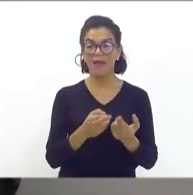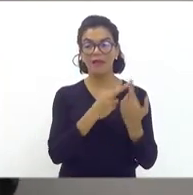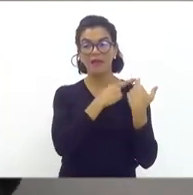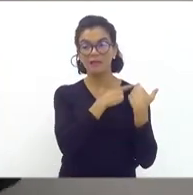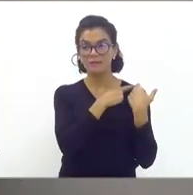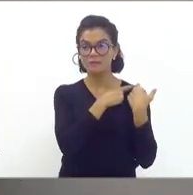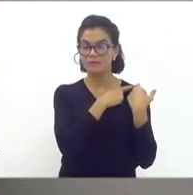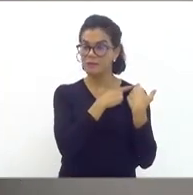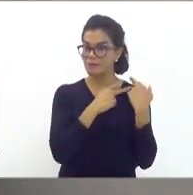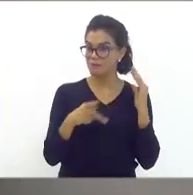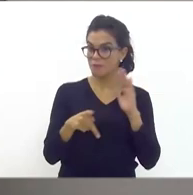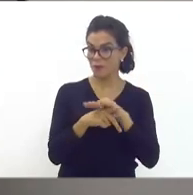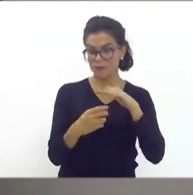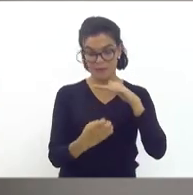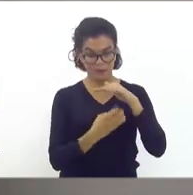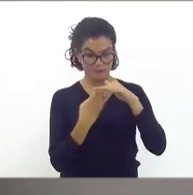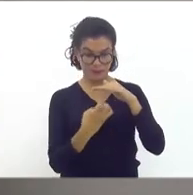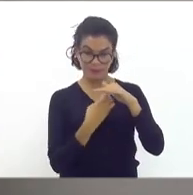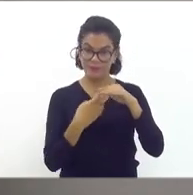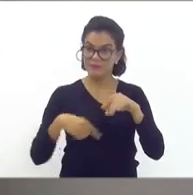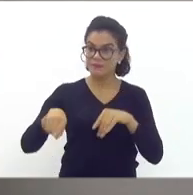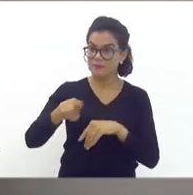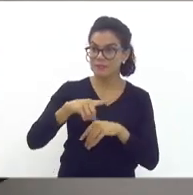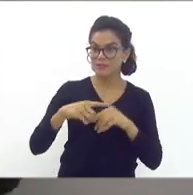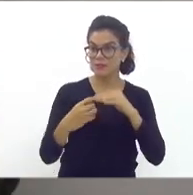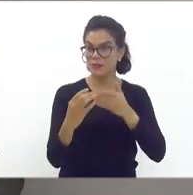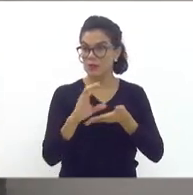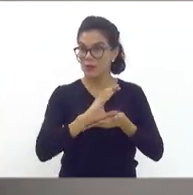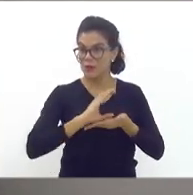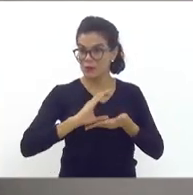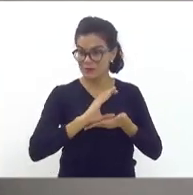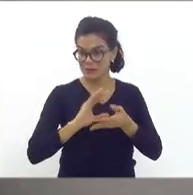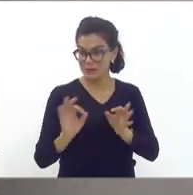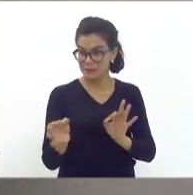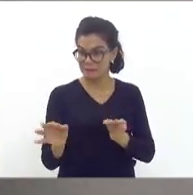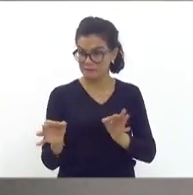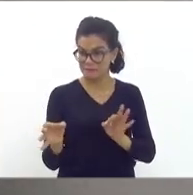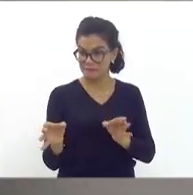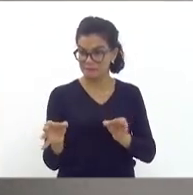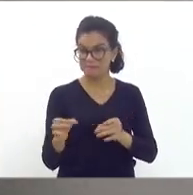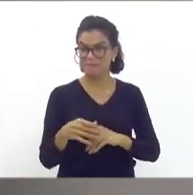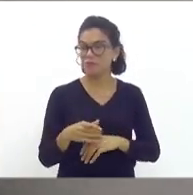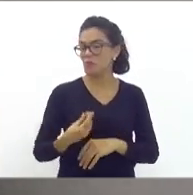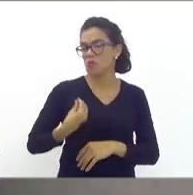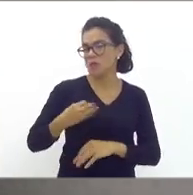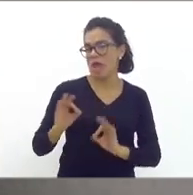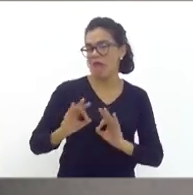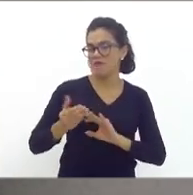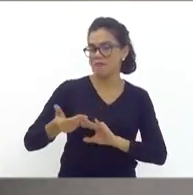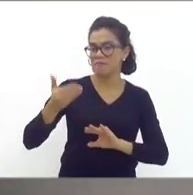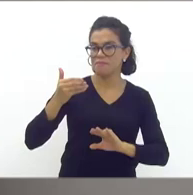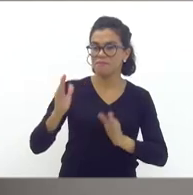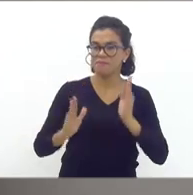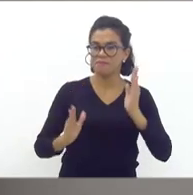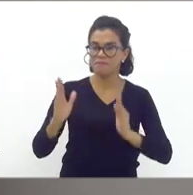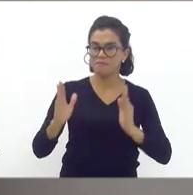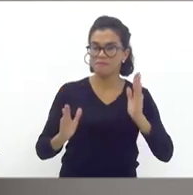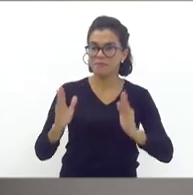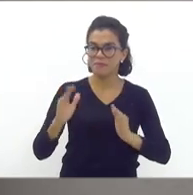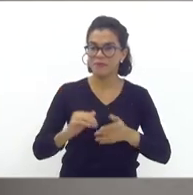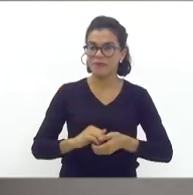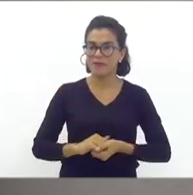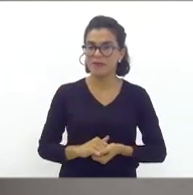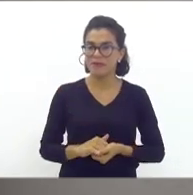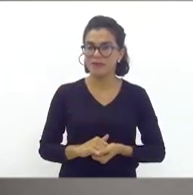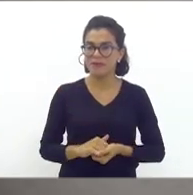da agência como um todo mas muitos dos Senhores conselheiras que estão aqui nem tavam na agência nessa época a primeira coisa é com